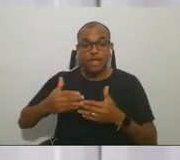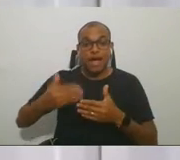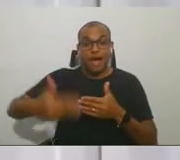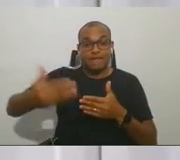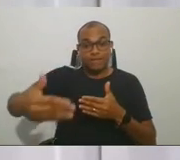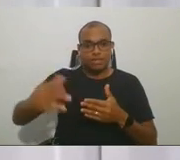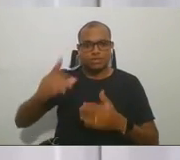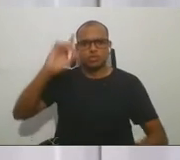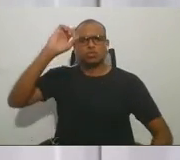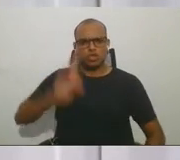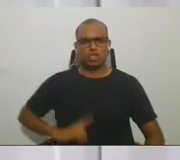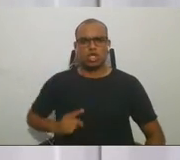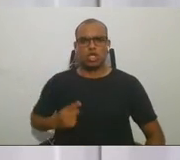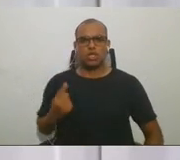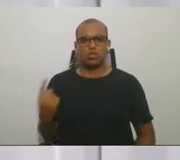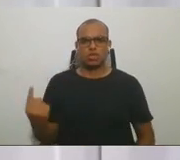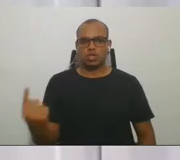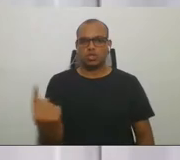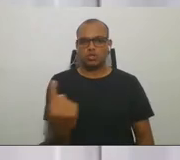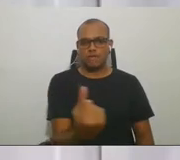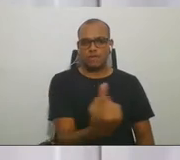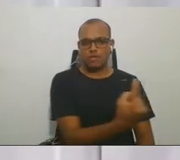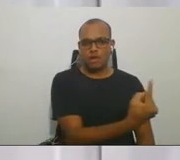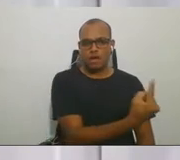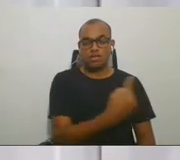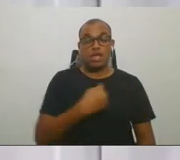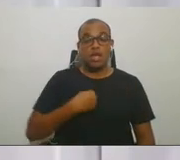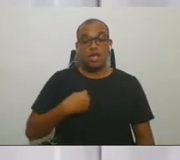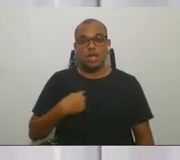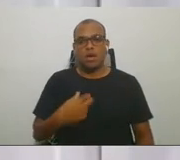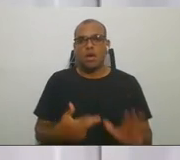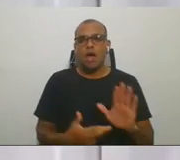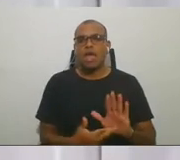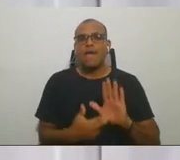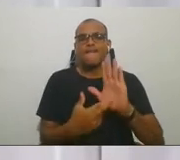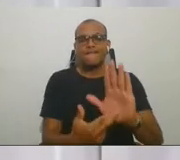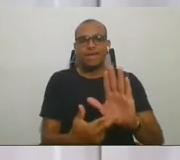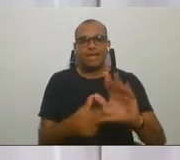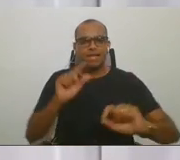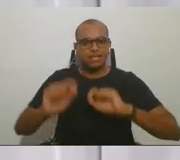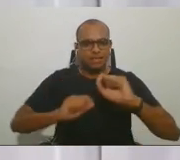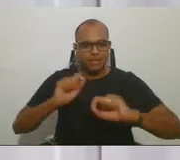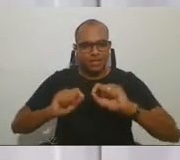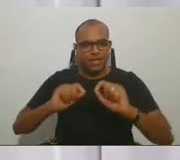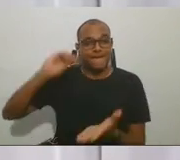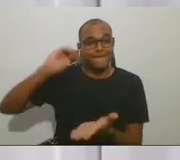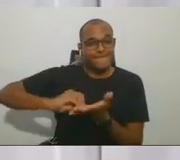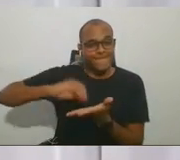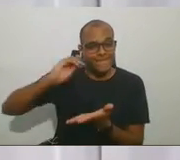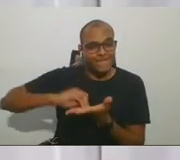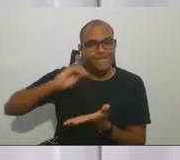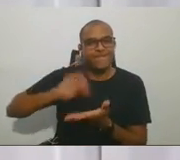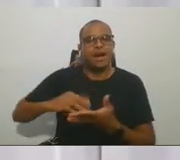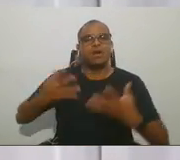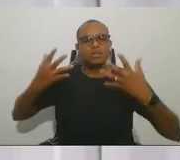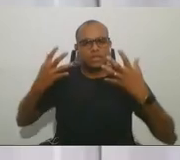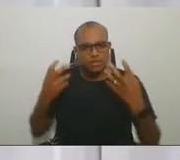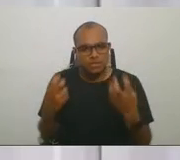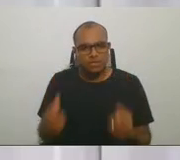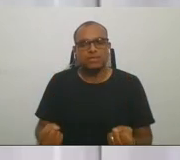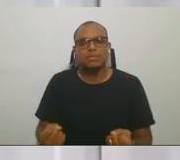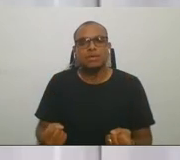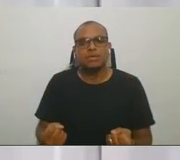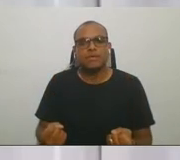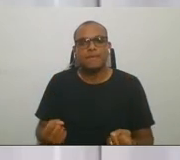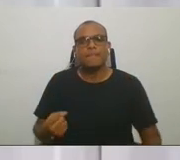individuais. Estou me referindo claramente à falta de reconhecimento